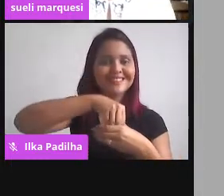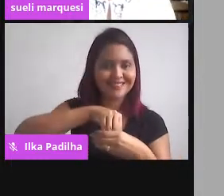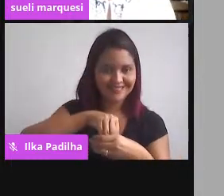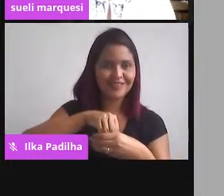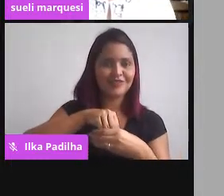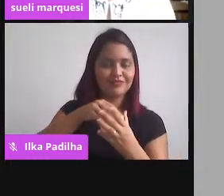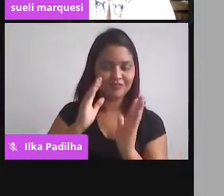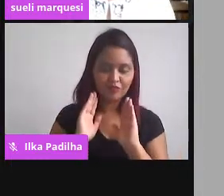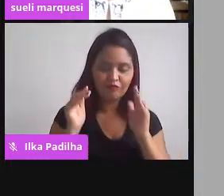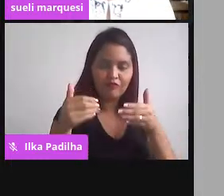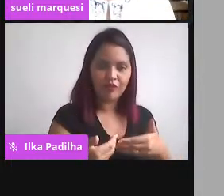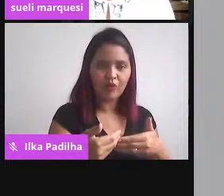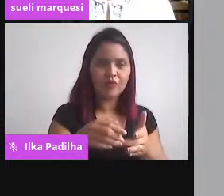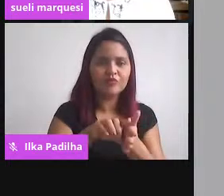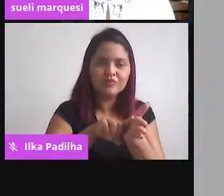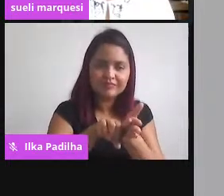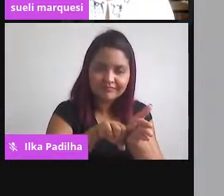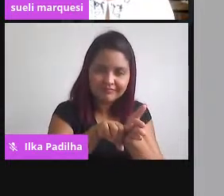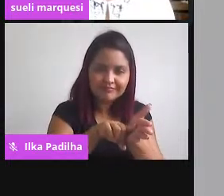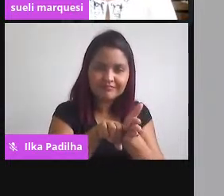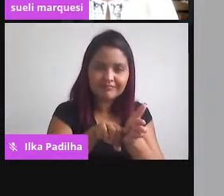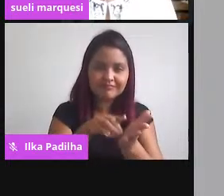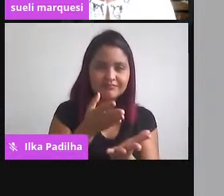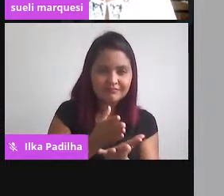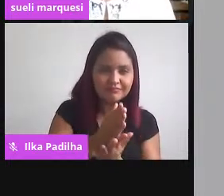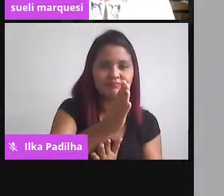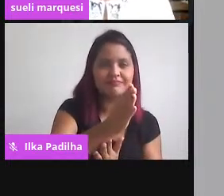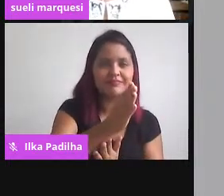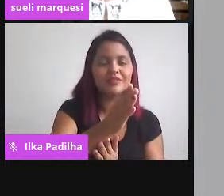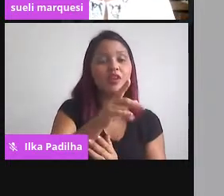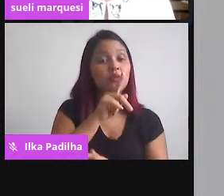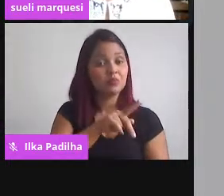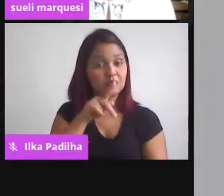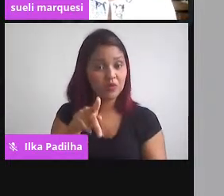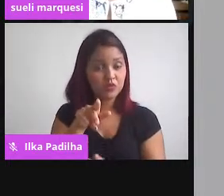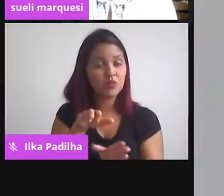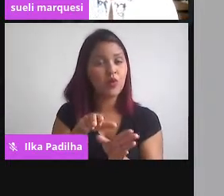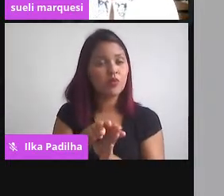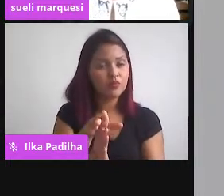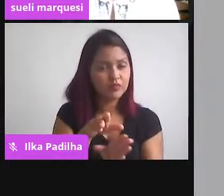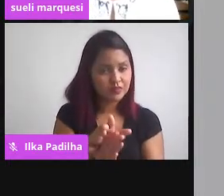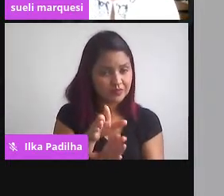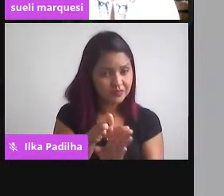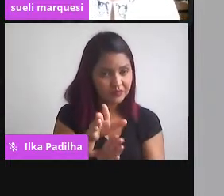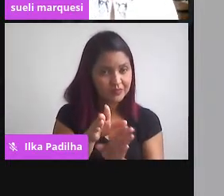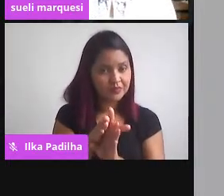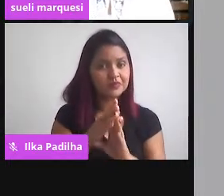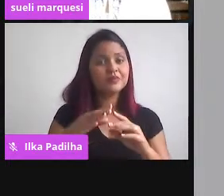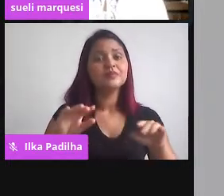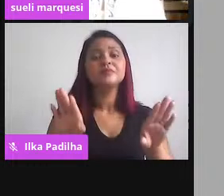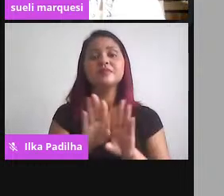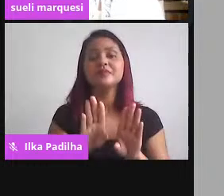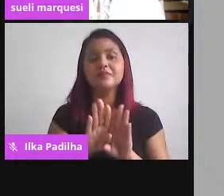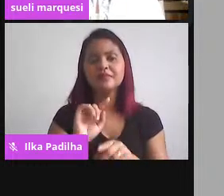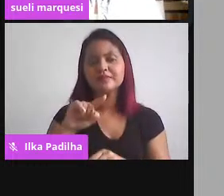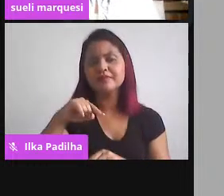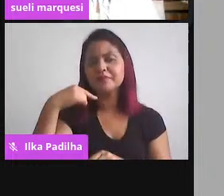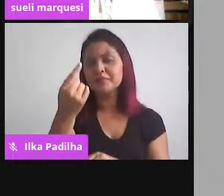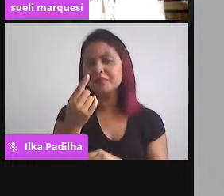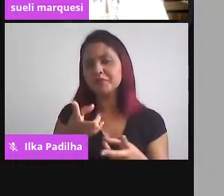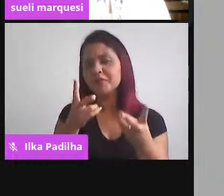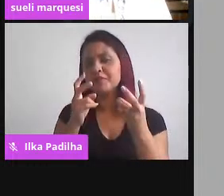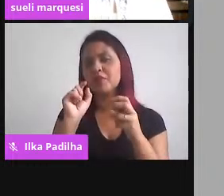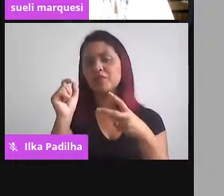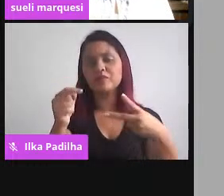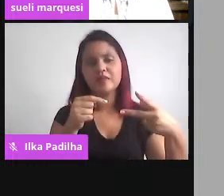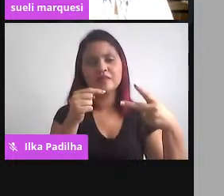pesquisa a qual se dedica o professor orientador, né, isso é muito importante, E depois eu vi essa segunda linha aqui